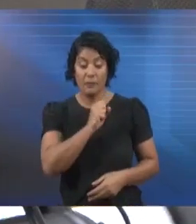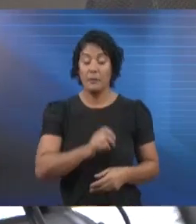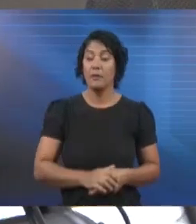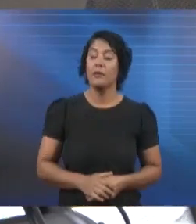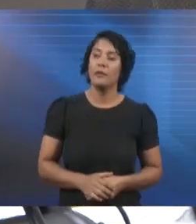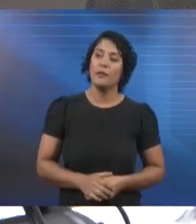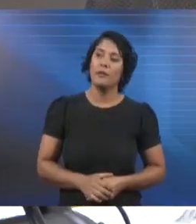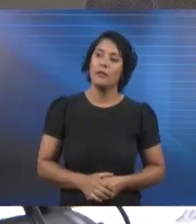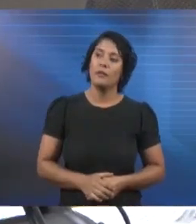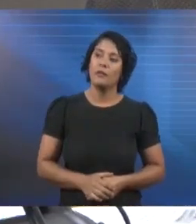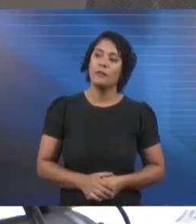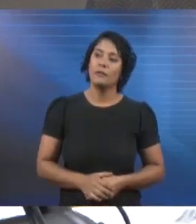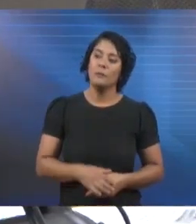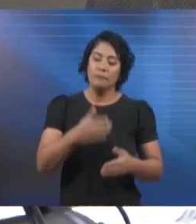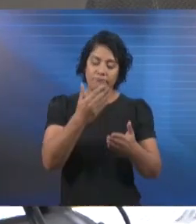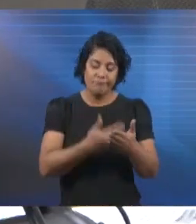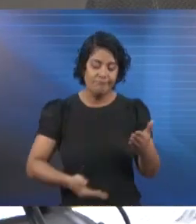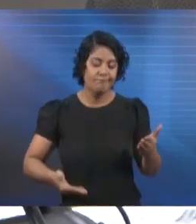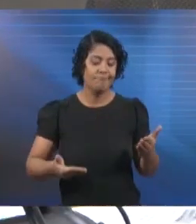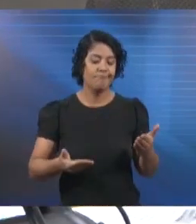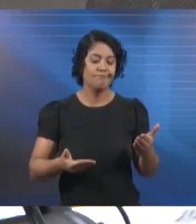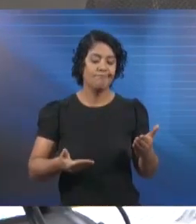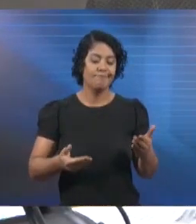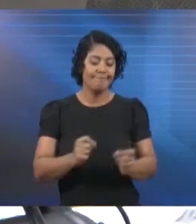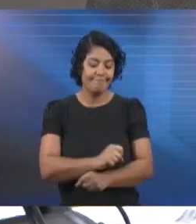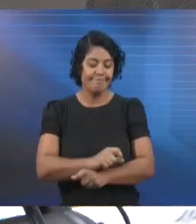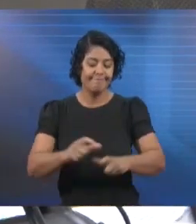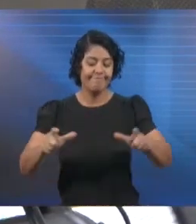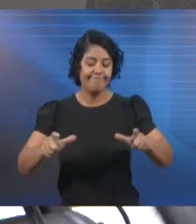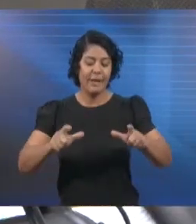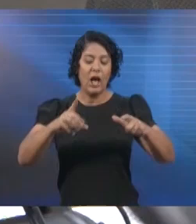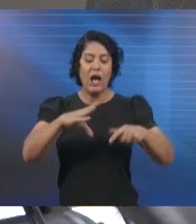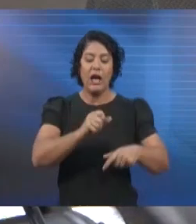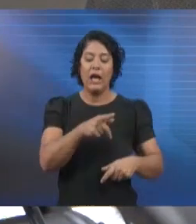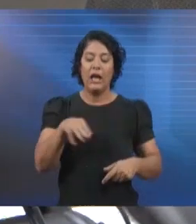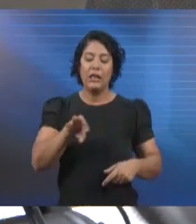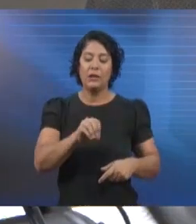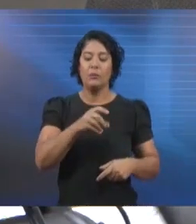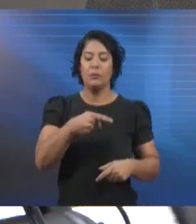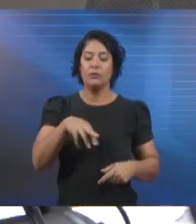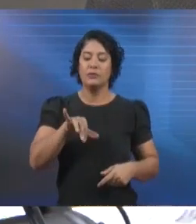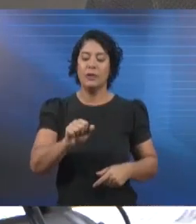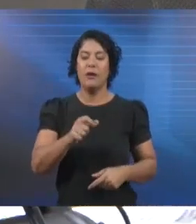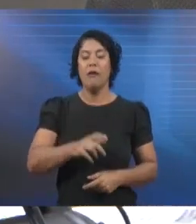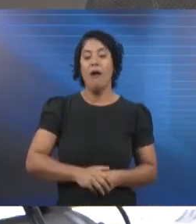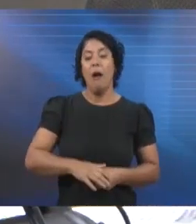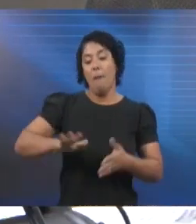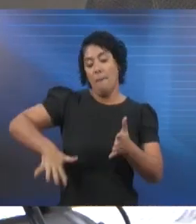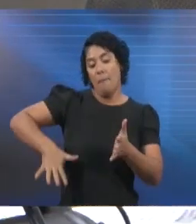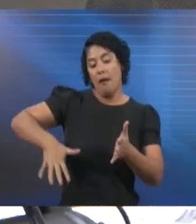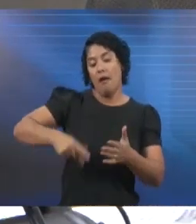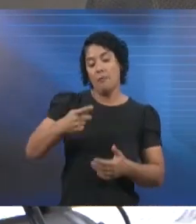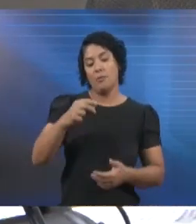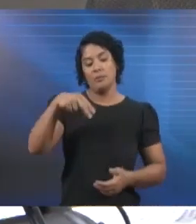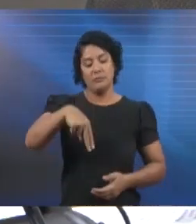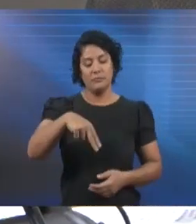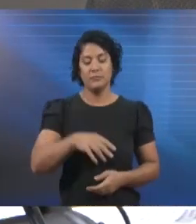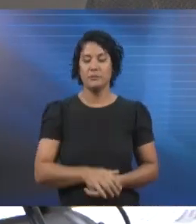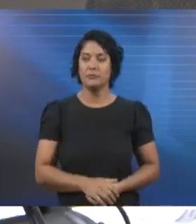com que nós percamos um dos maiores cartões postais que é a Pria de Ponta Negra e